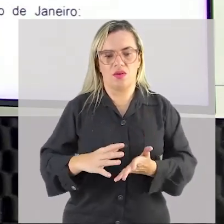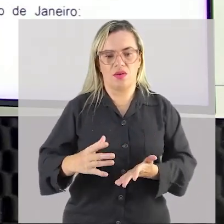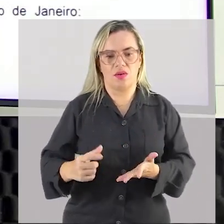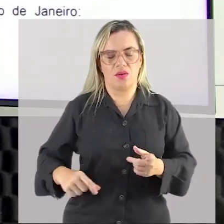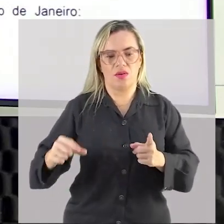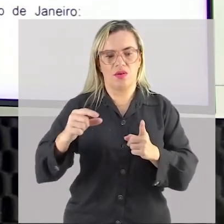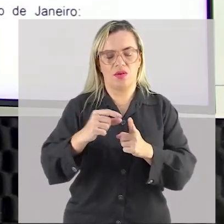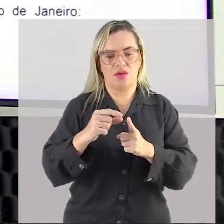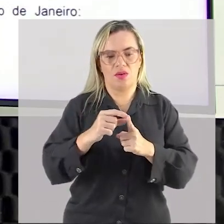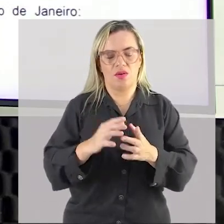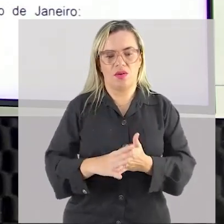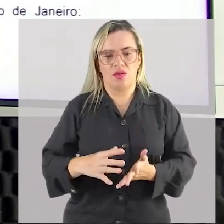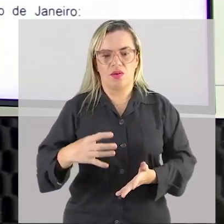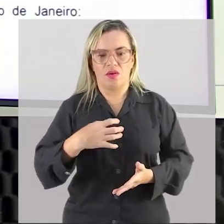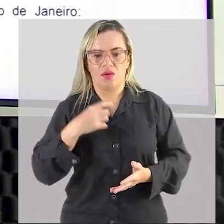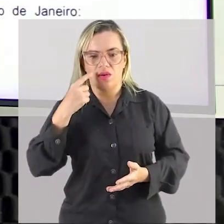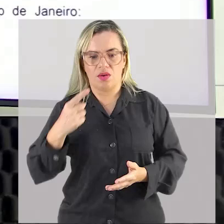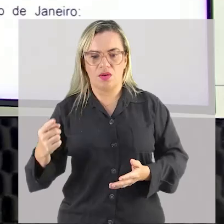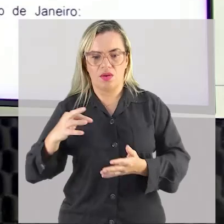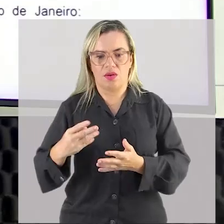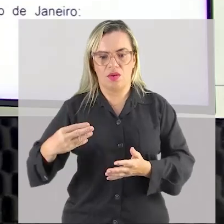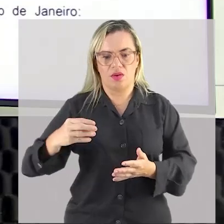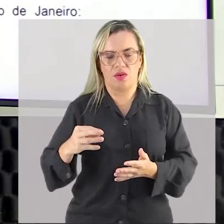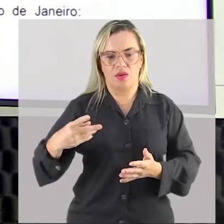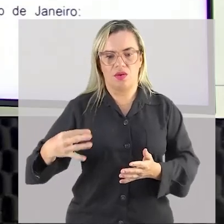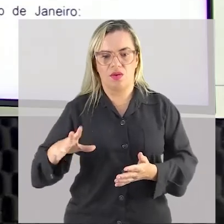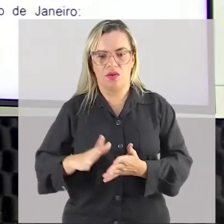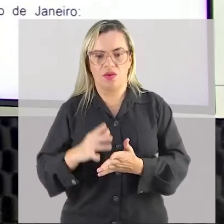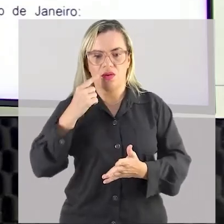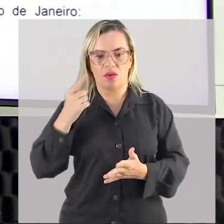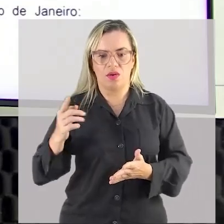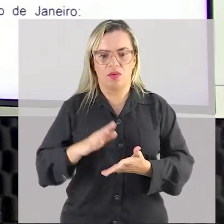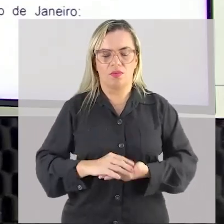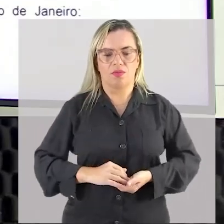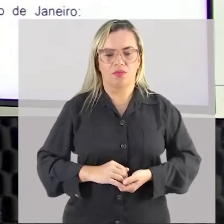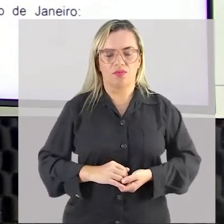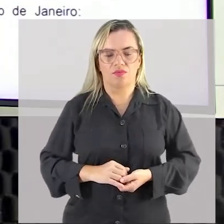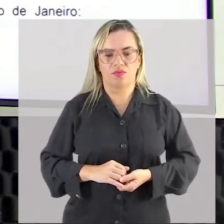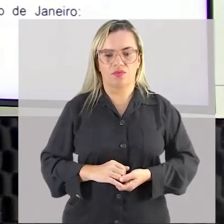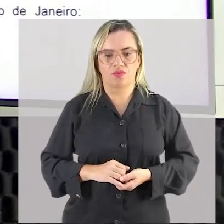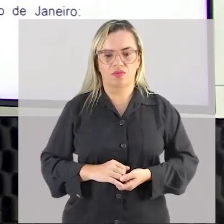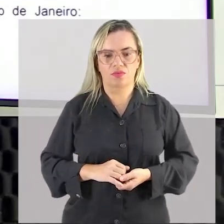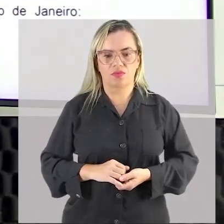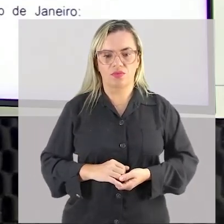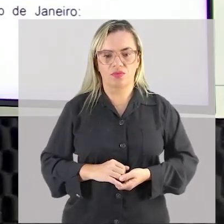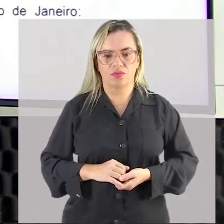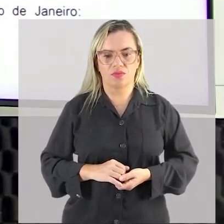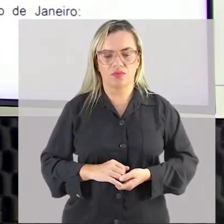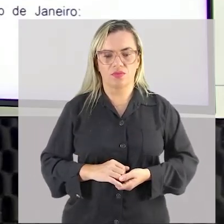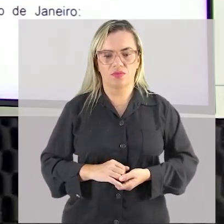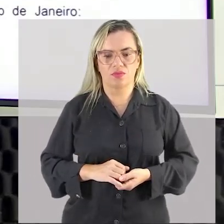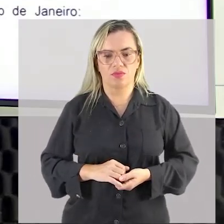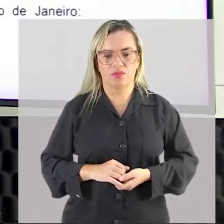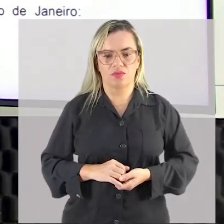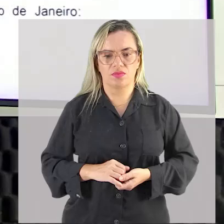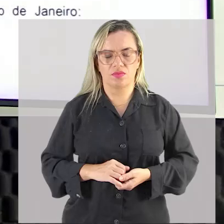do Eric verismo das cobras diz assim ó meu Deus vai mudar a política